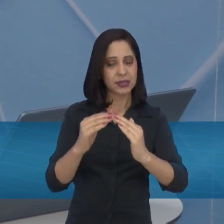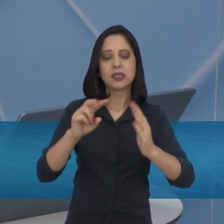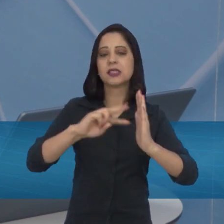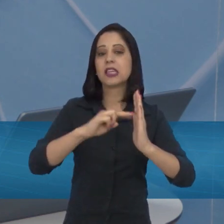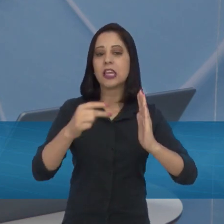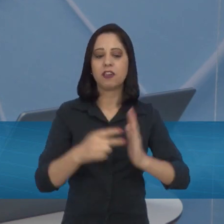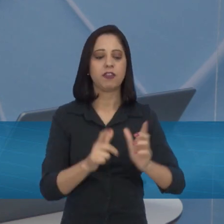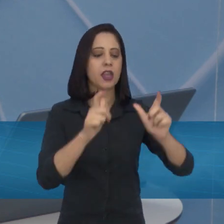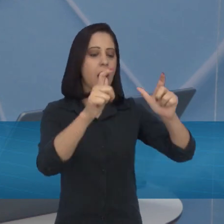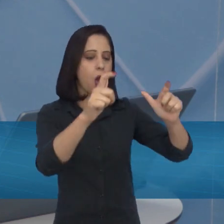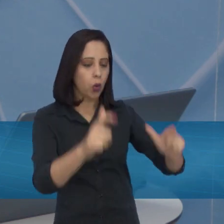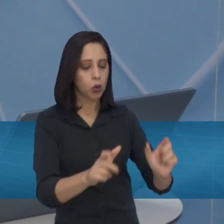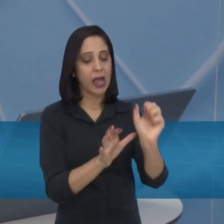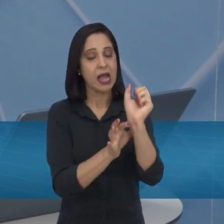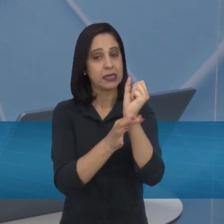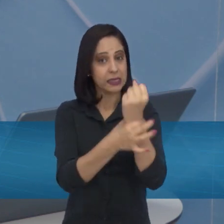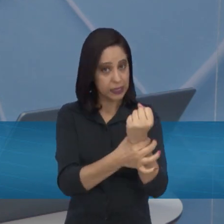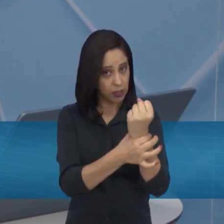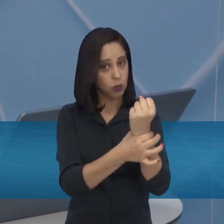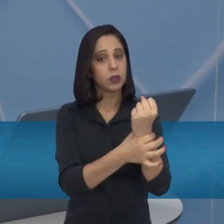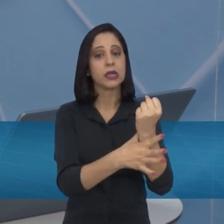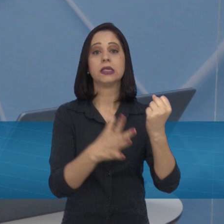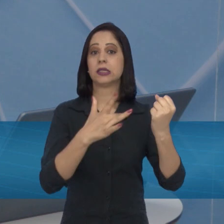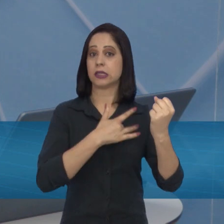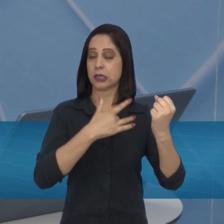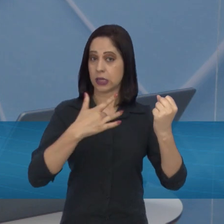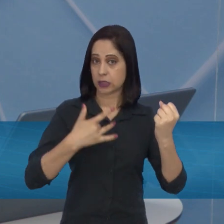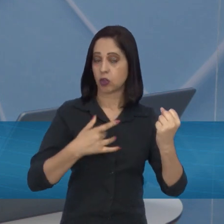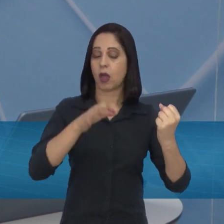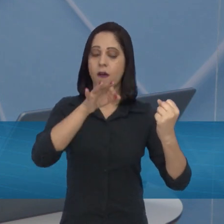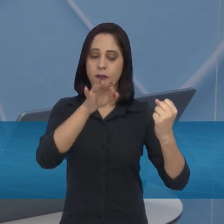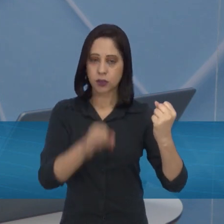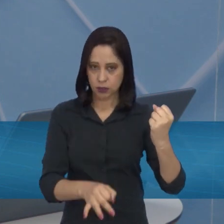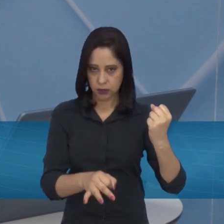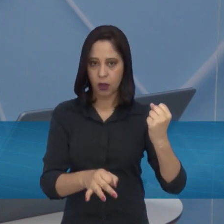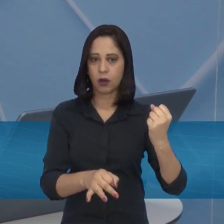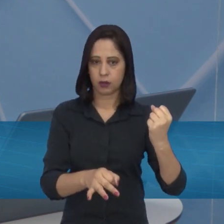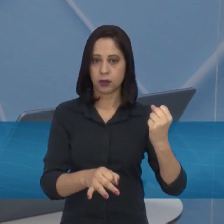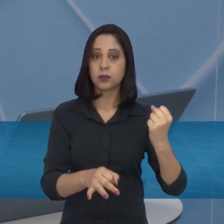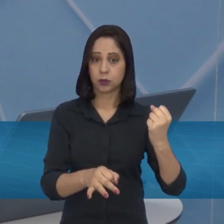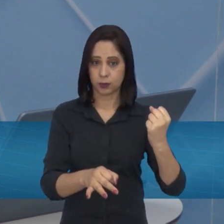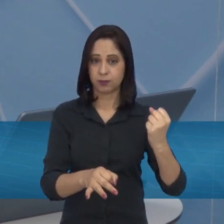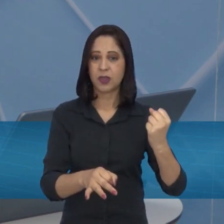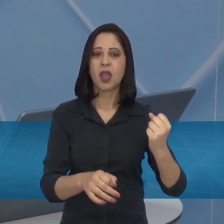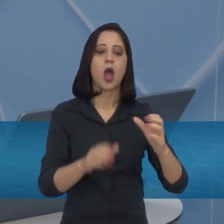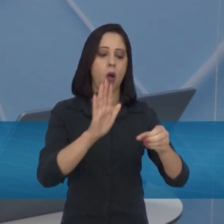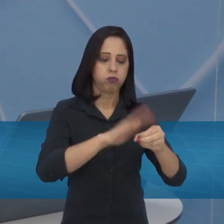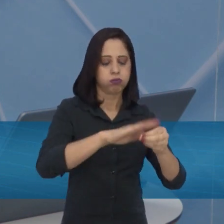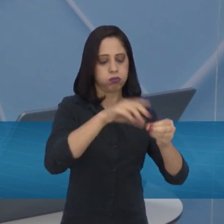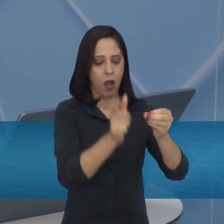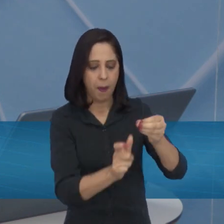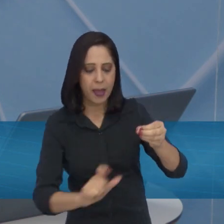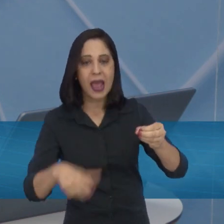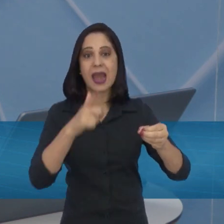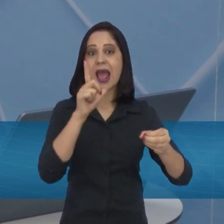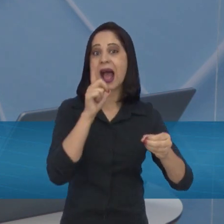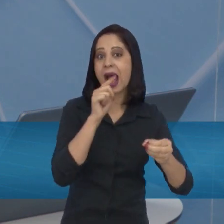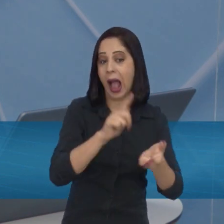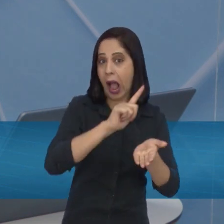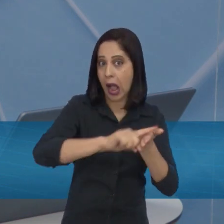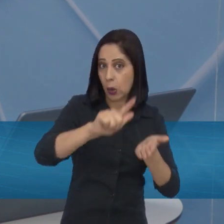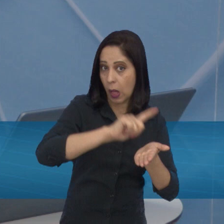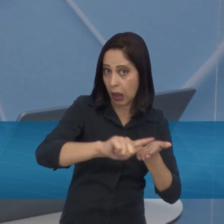local salubre, seguro, com condições mínimas à sobrevivência, com saneamento, água, tubulação